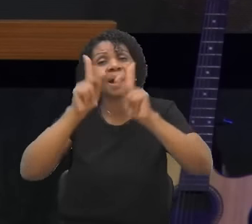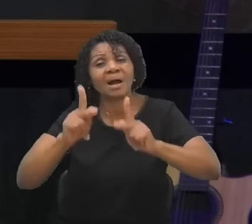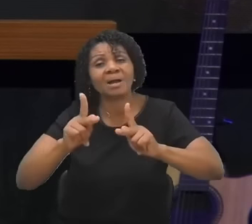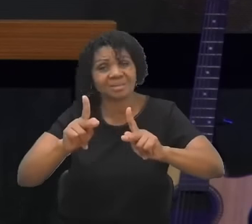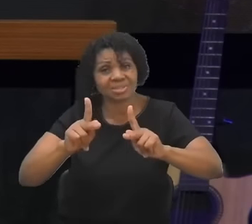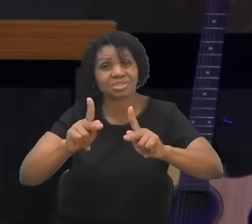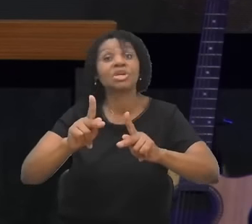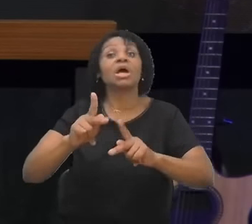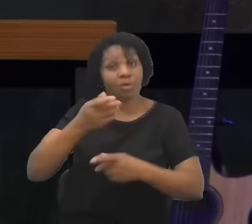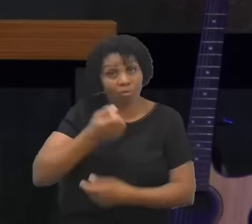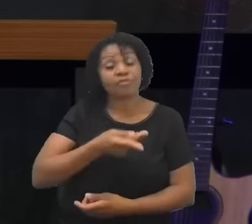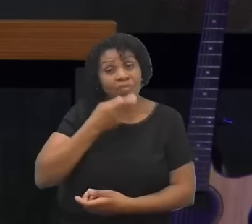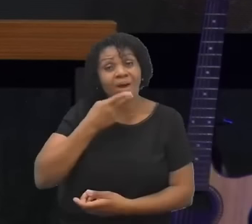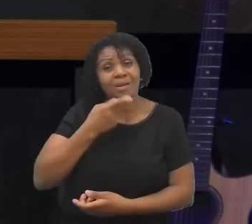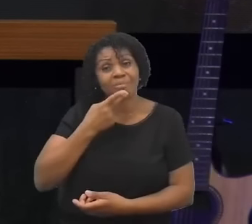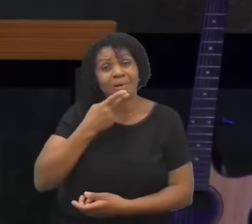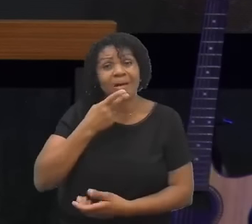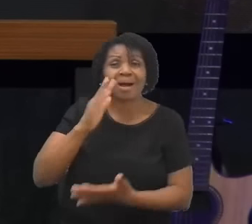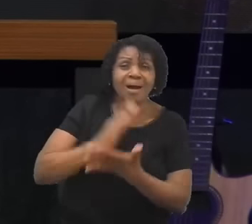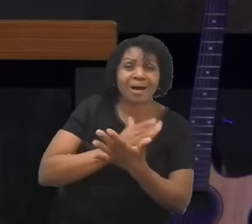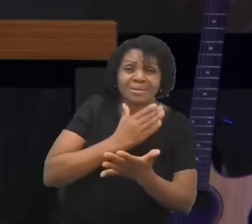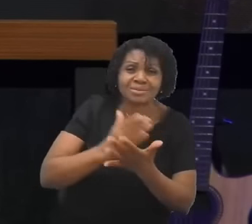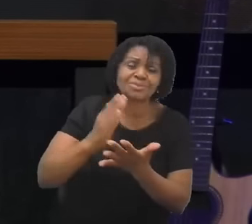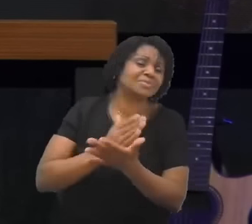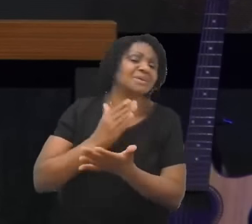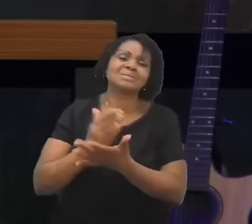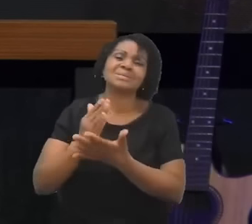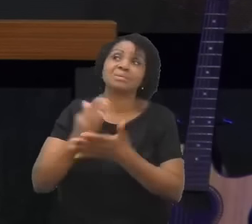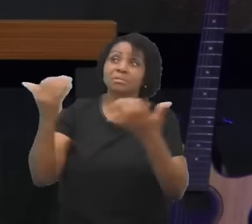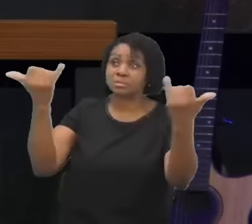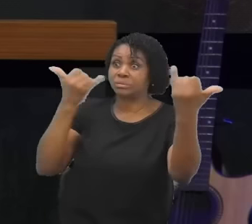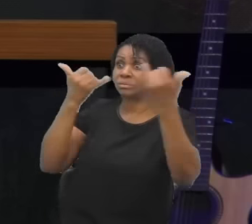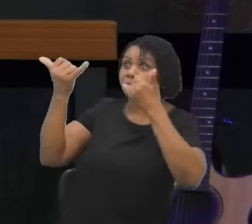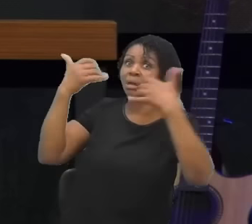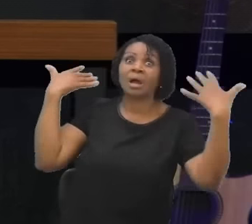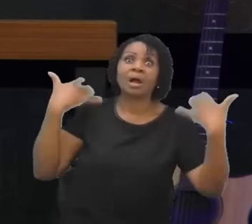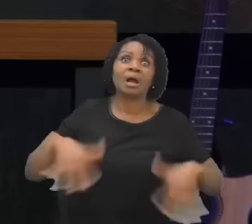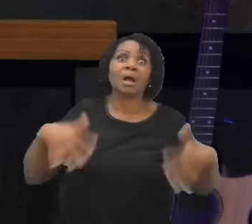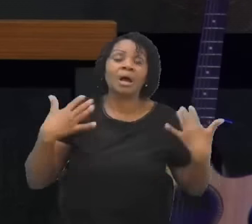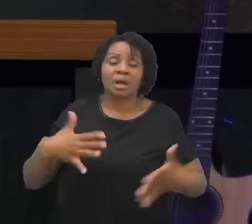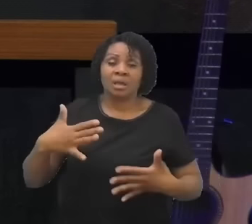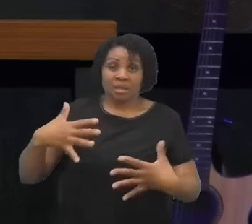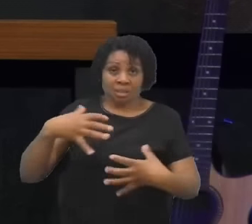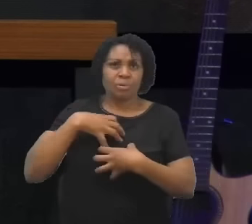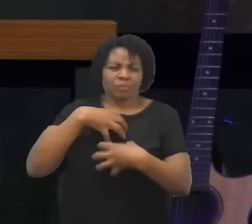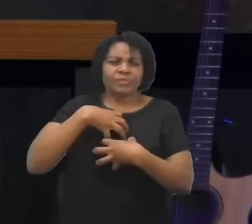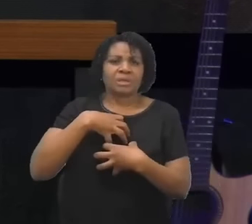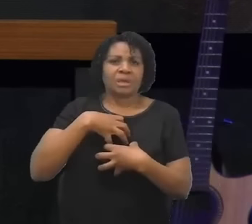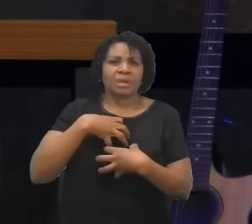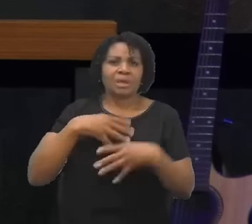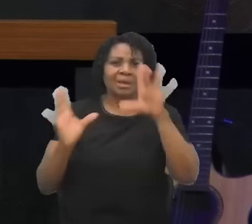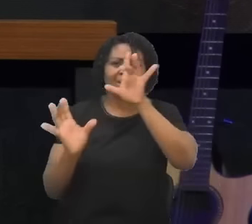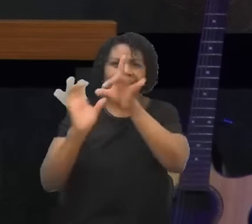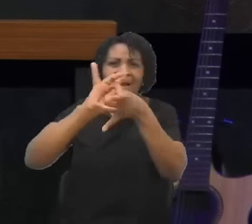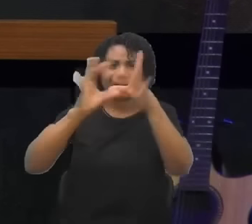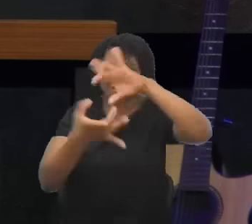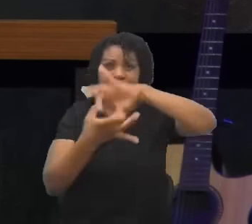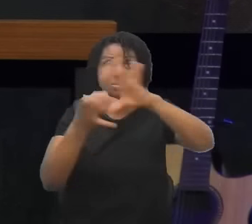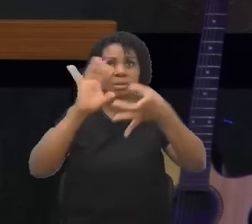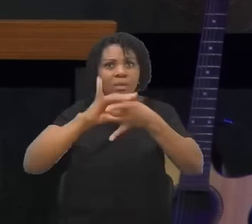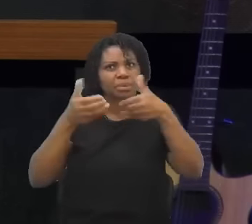desânimo. Eu confesso que eu fico ao ver as notícias. Eu fiquei impactada, quem não ficou, com a abertura